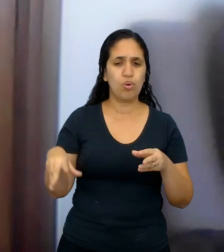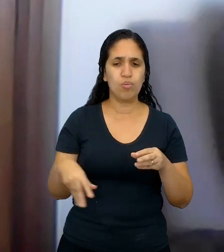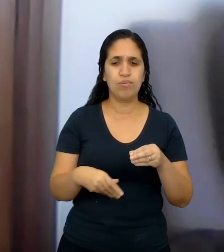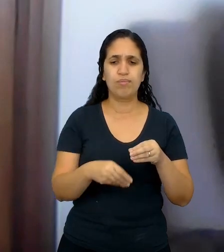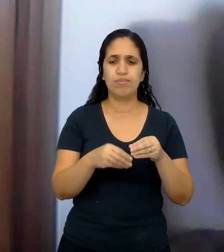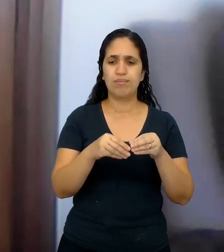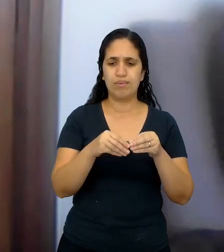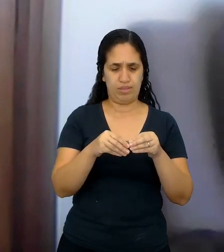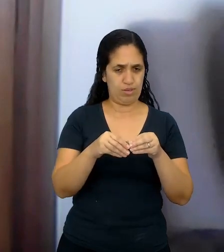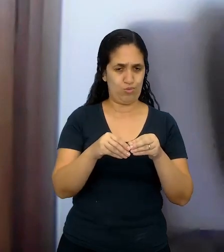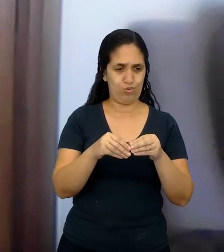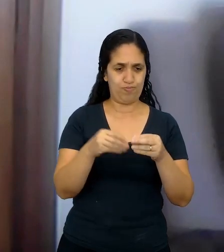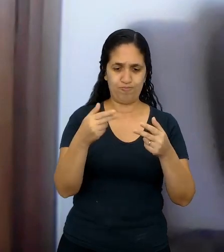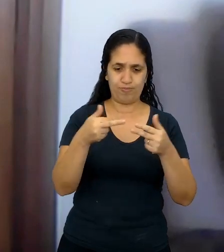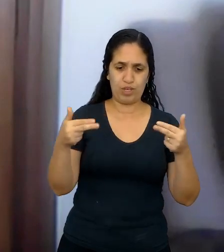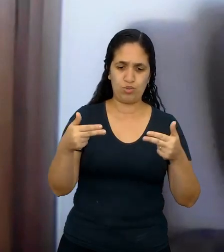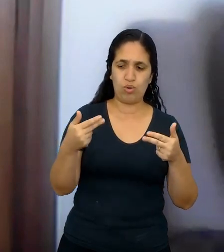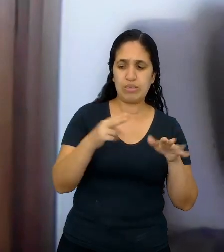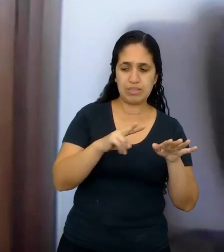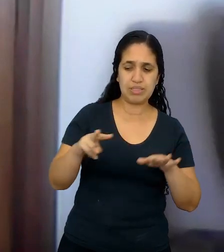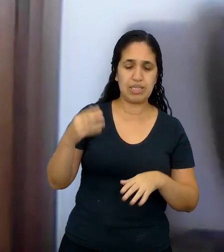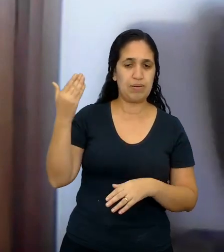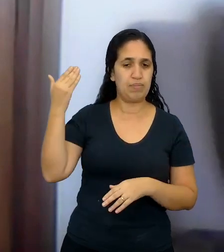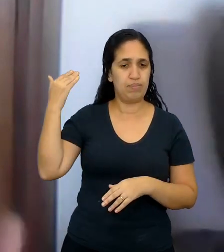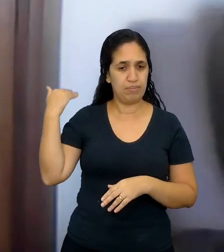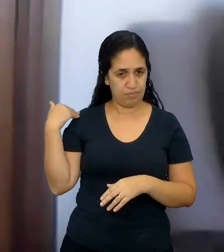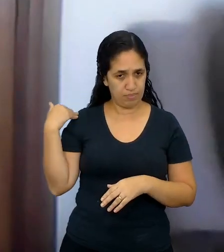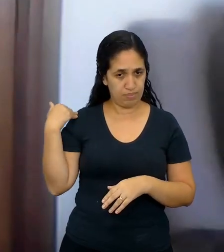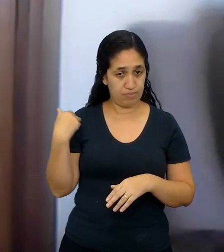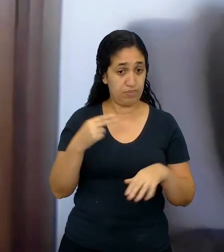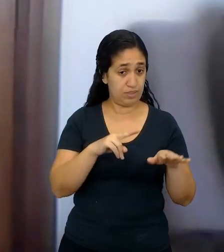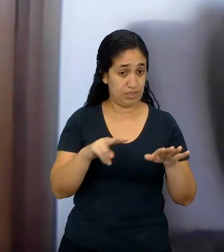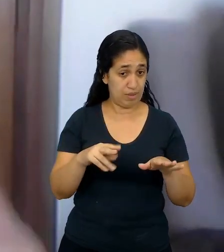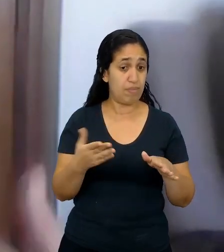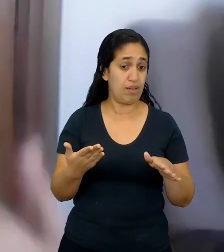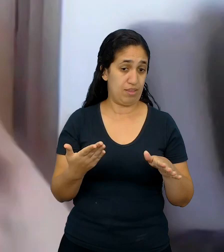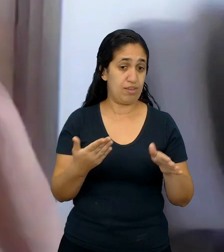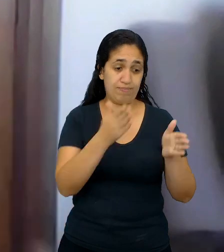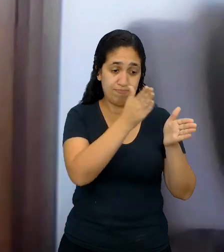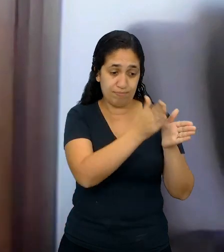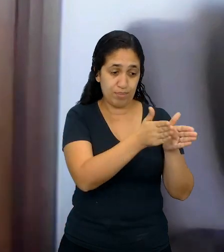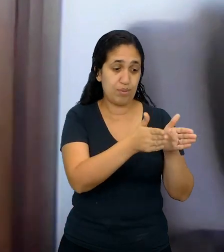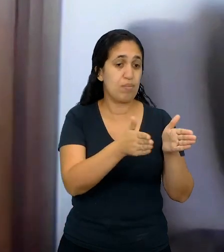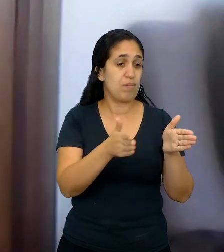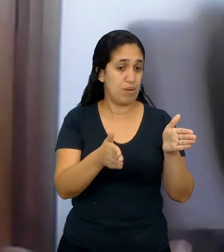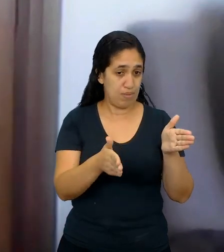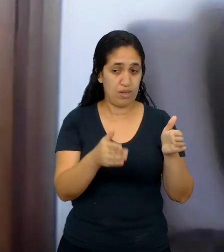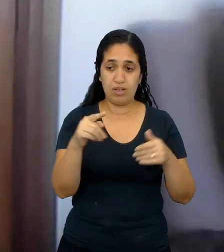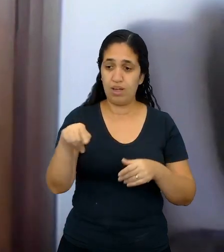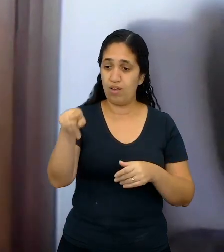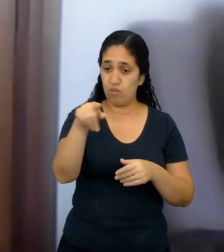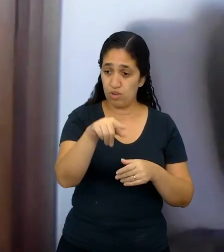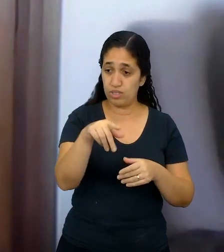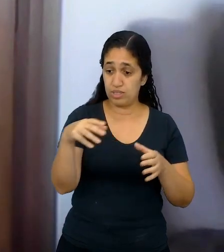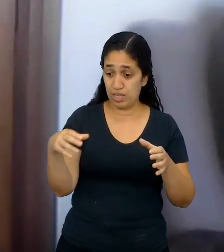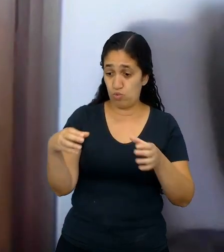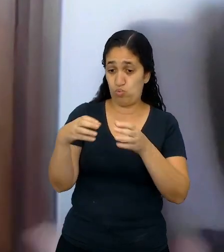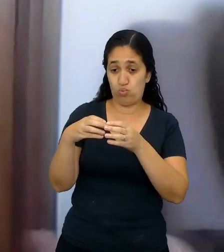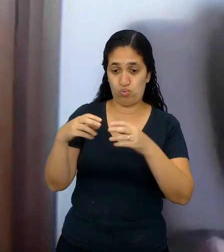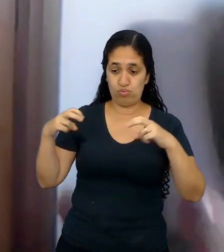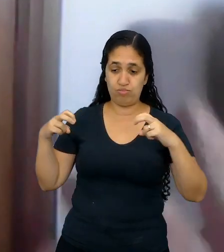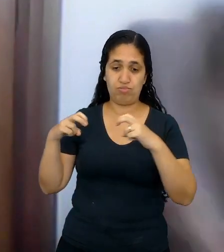complementando o que foi falado na semana passada, na semana de etapa, onde vocês estavam com os vossos